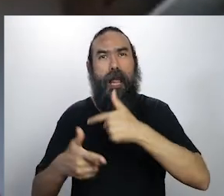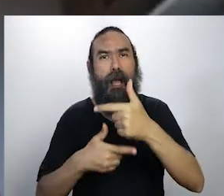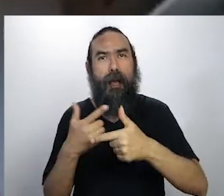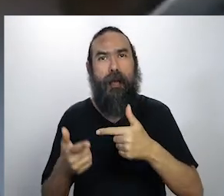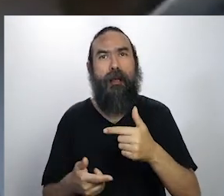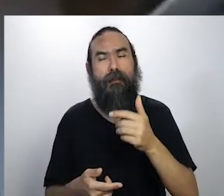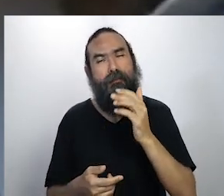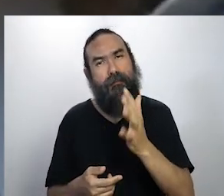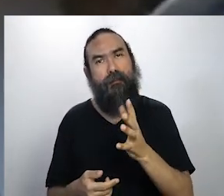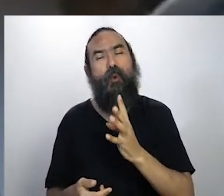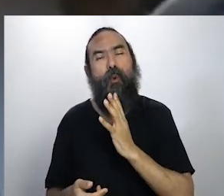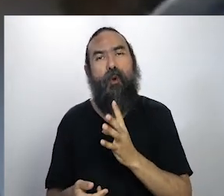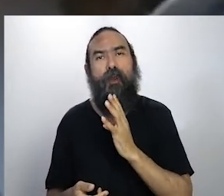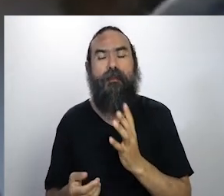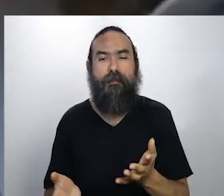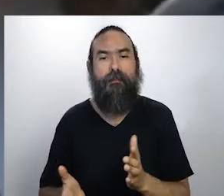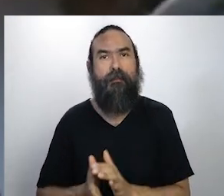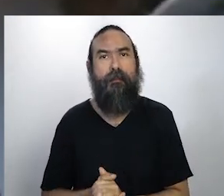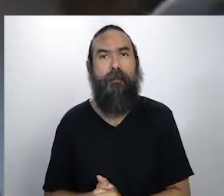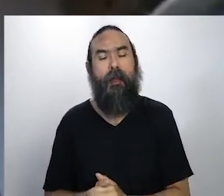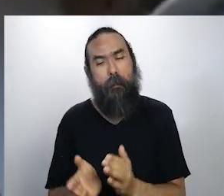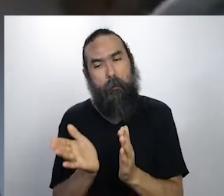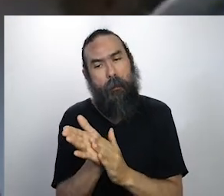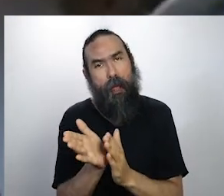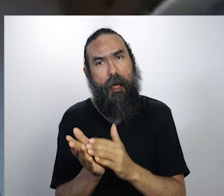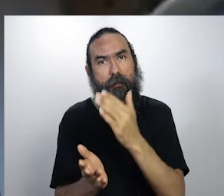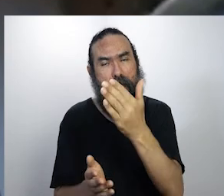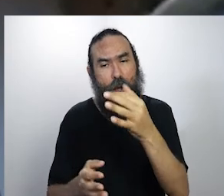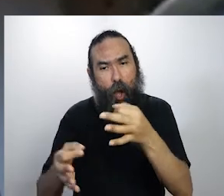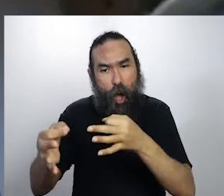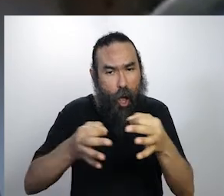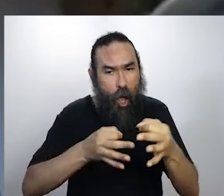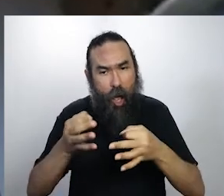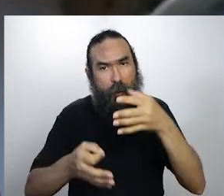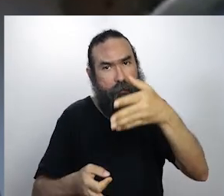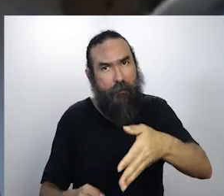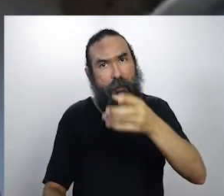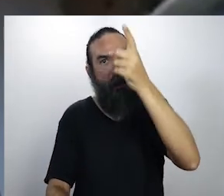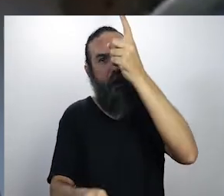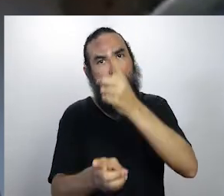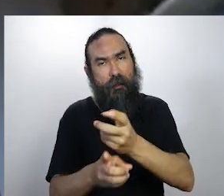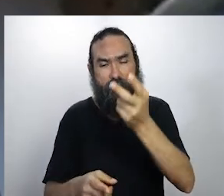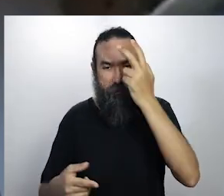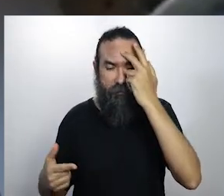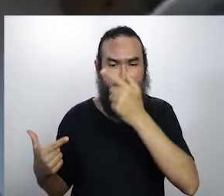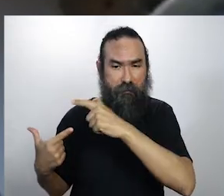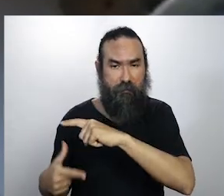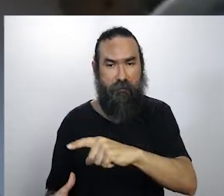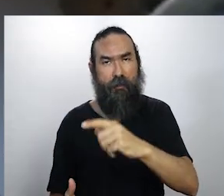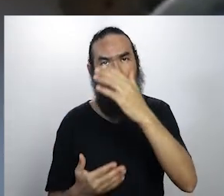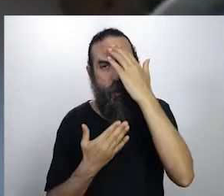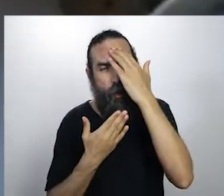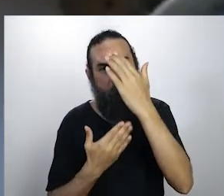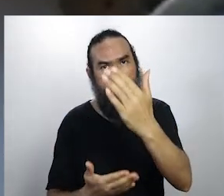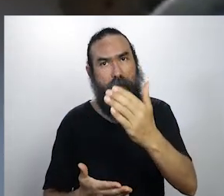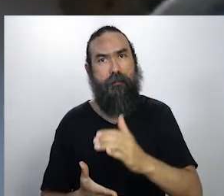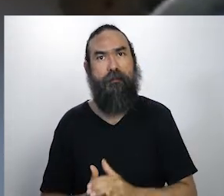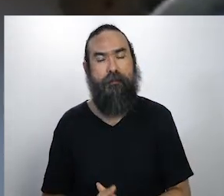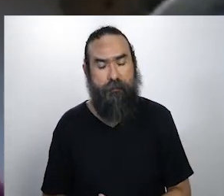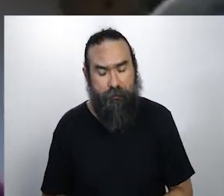Leonil, né? Acompanhei já. E parabéns pela organização do evento também. Muito obrigada.